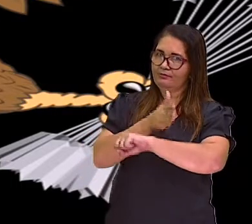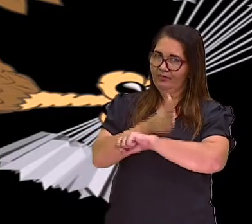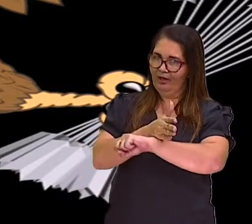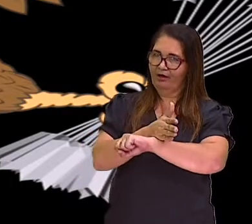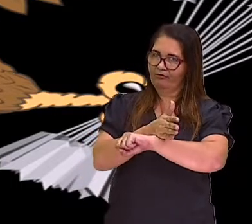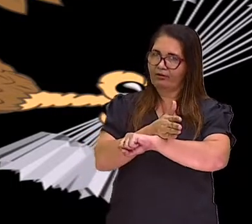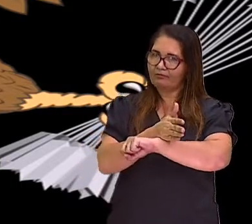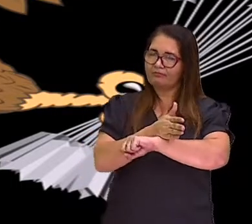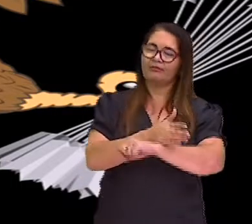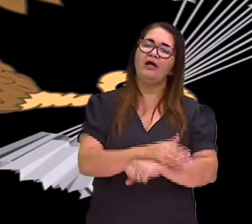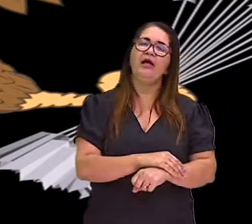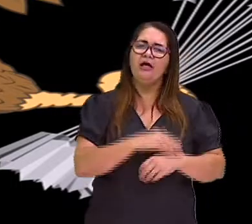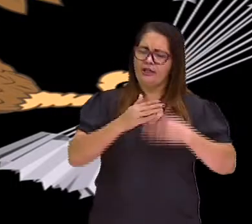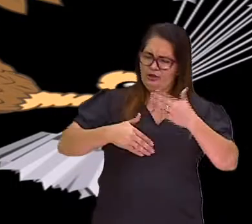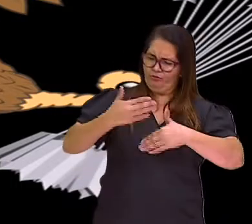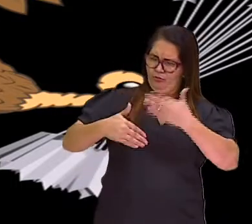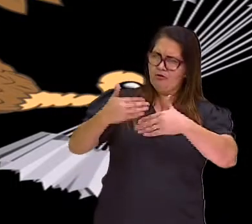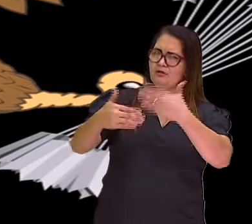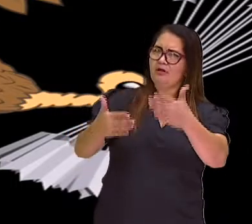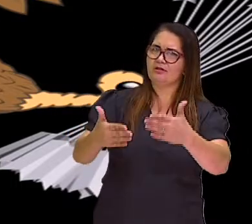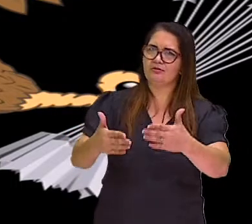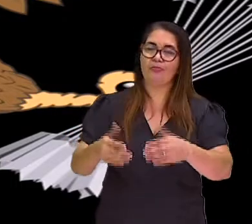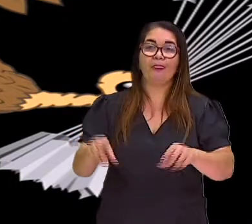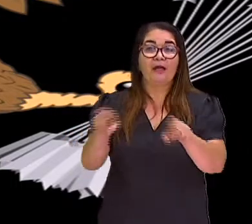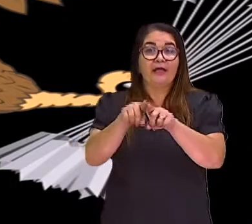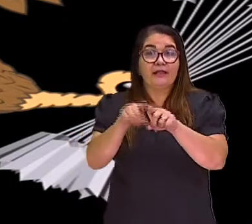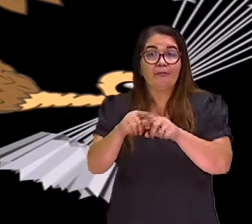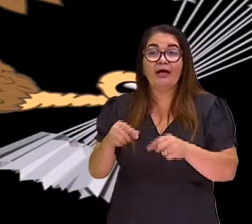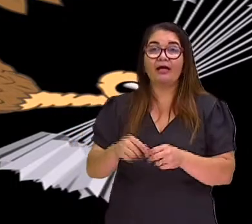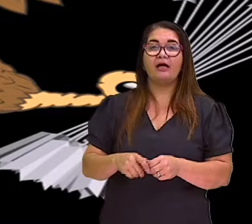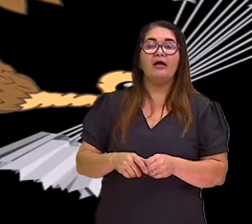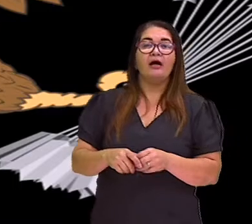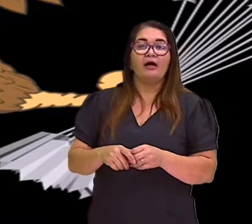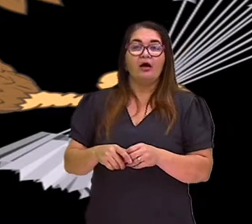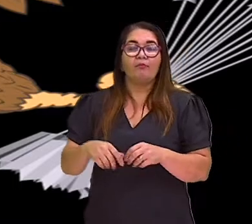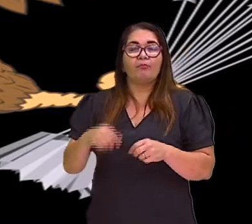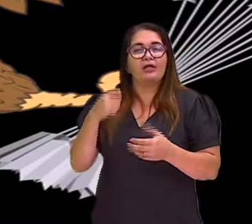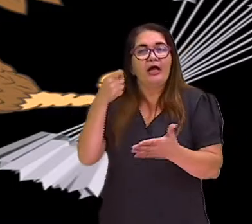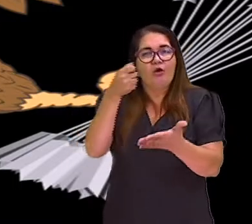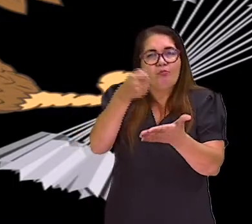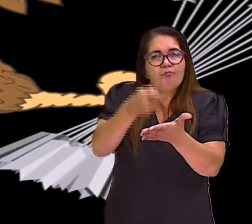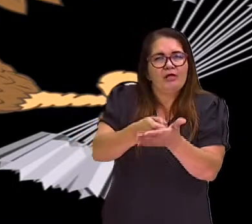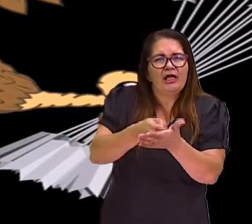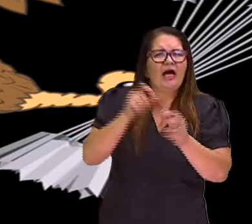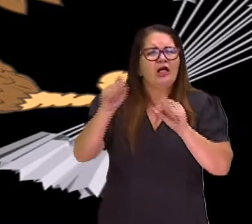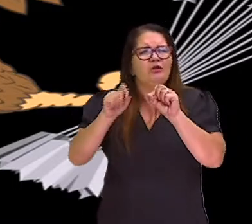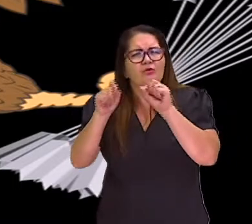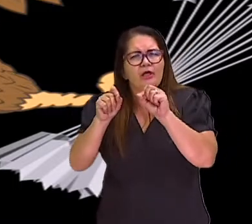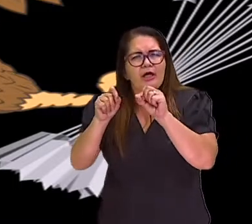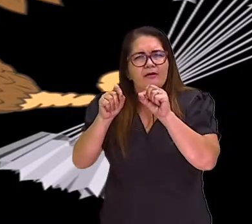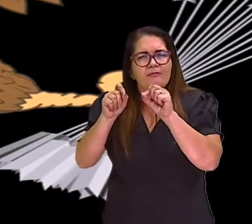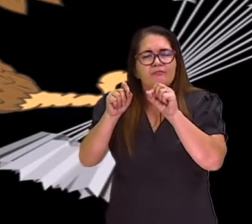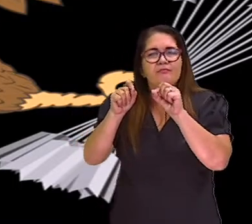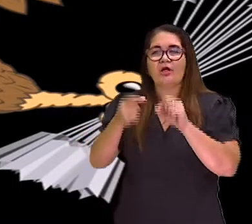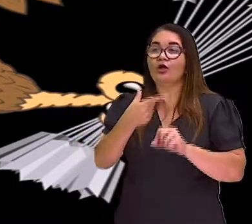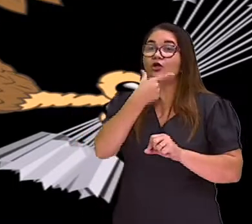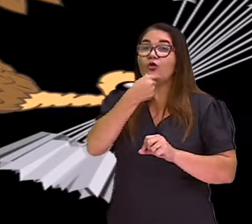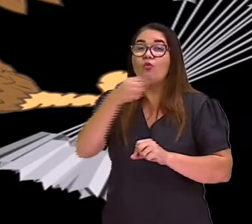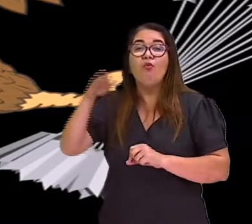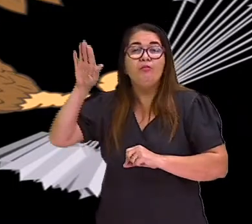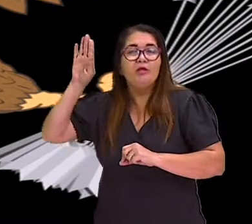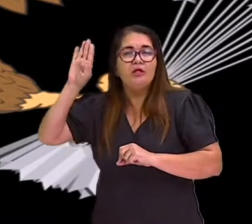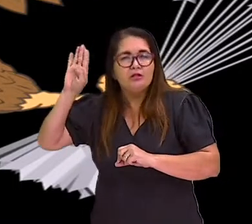colônias, além desses critérios, era obrigatório que o candidato fosse seguidor de uma